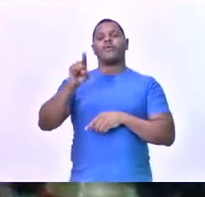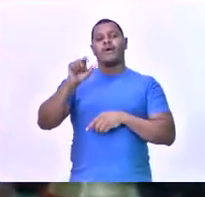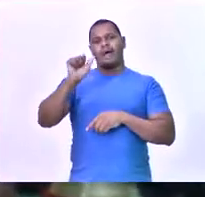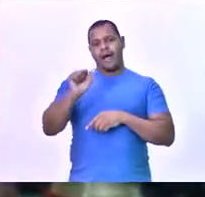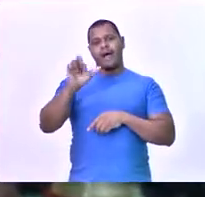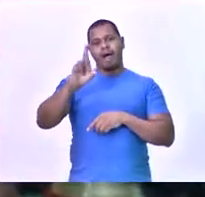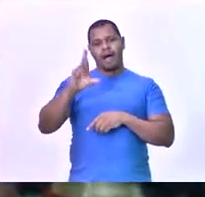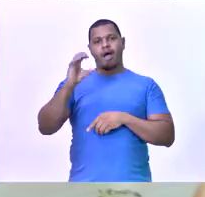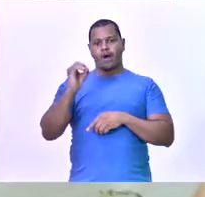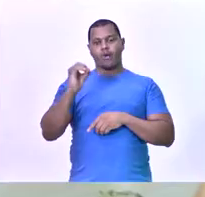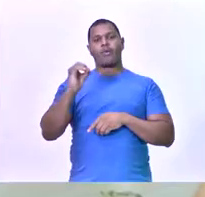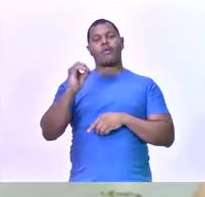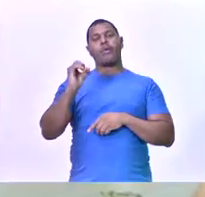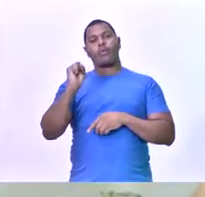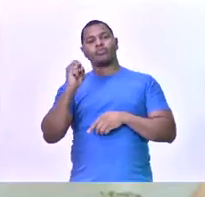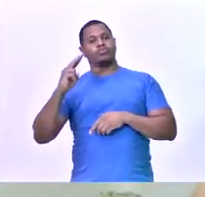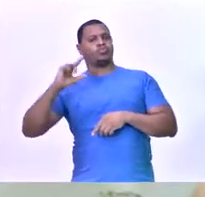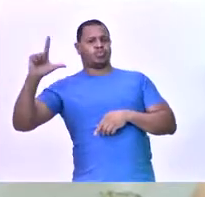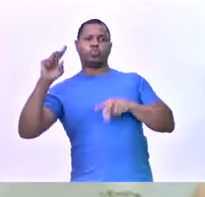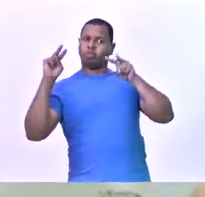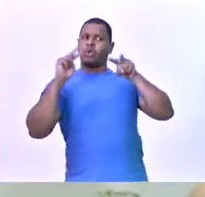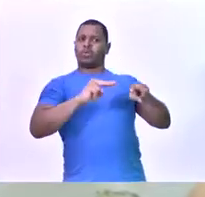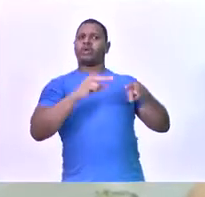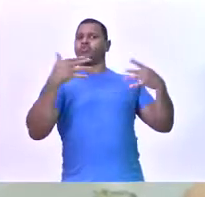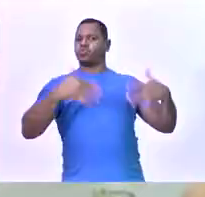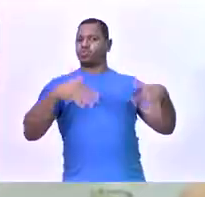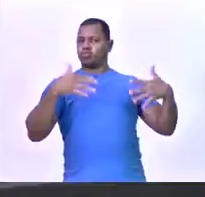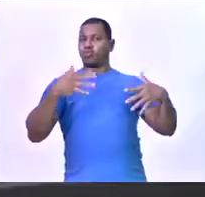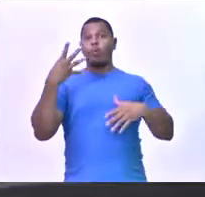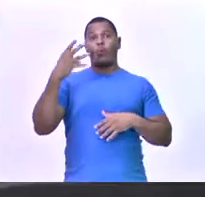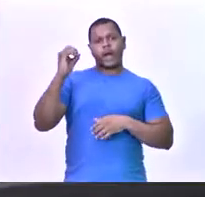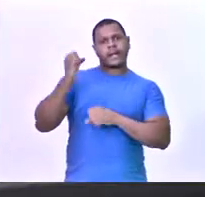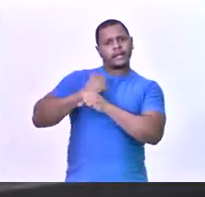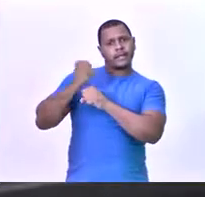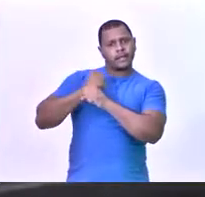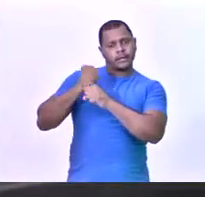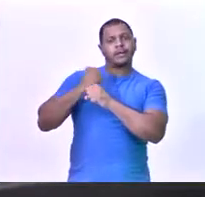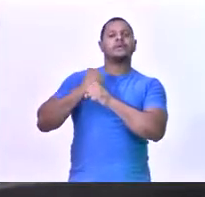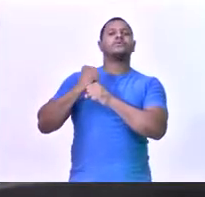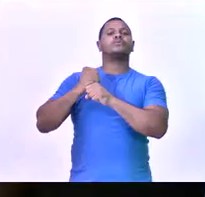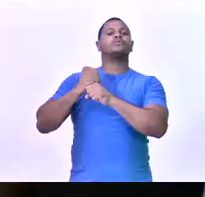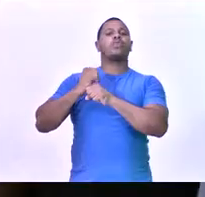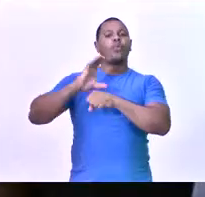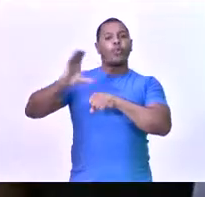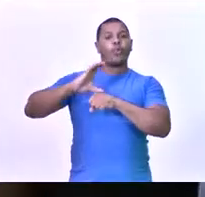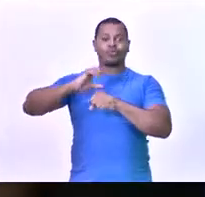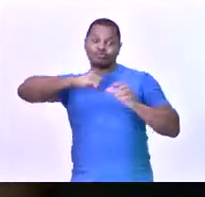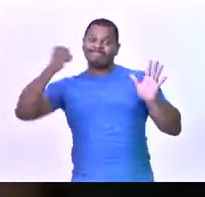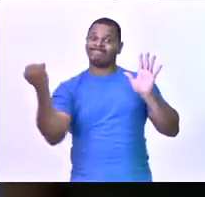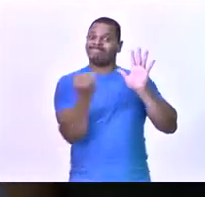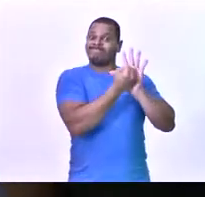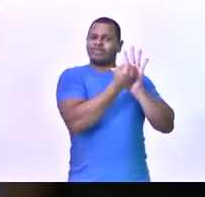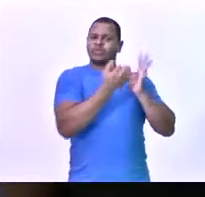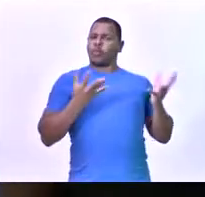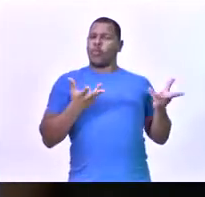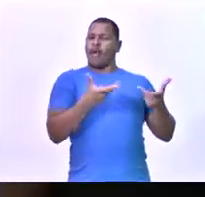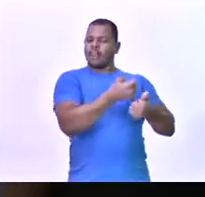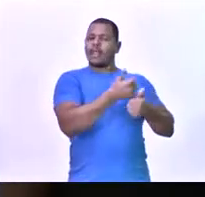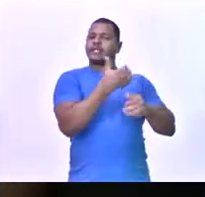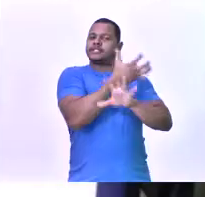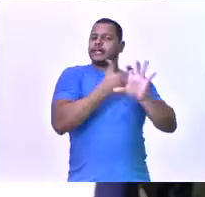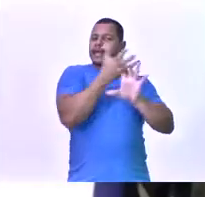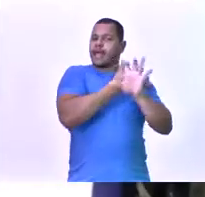Superior, a CONAES, e pelo Sistema Arco-Sul. Nesses 40 anos, o curso também recebeu o selo